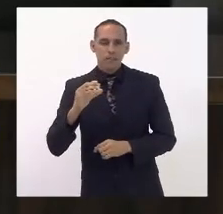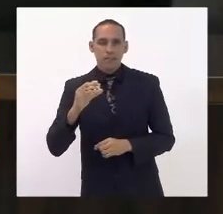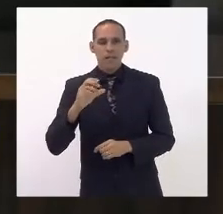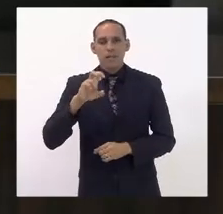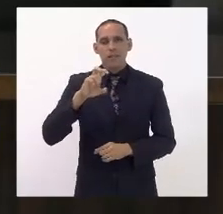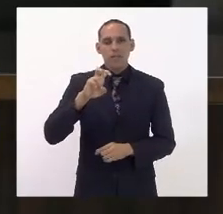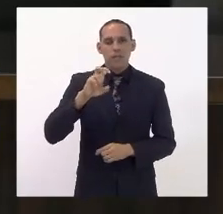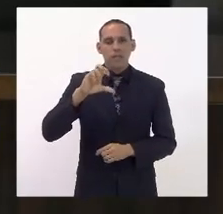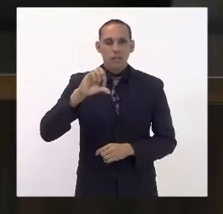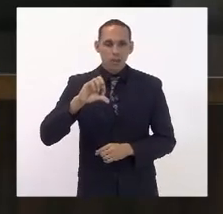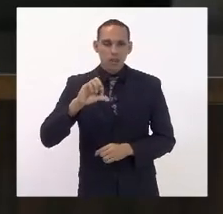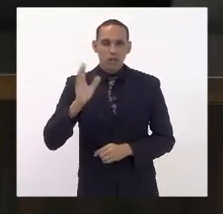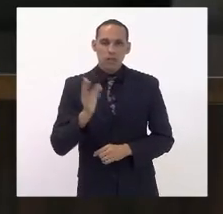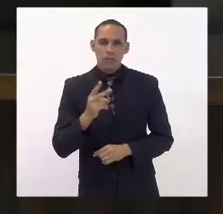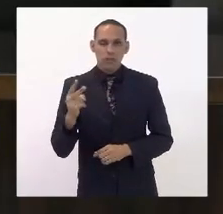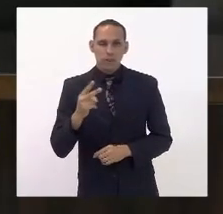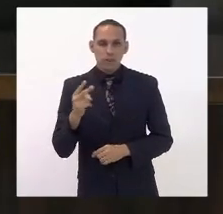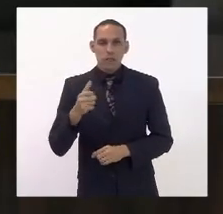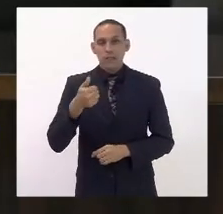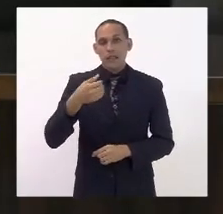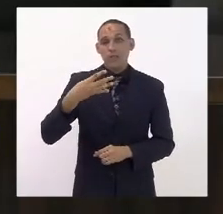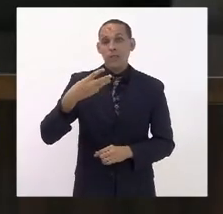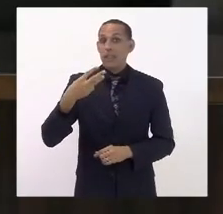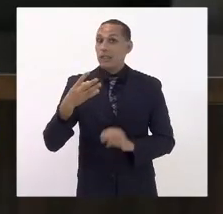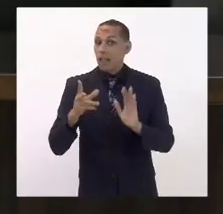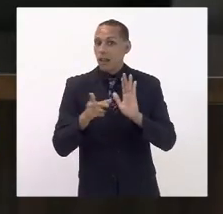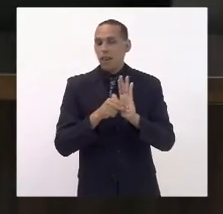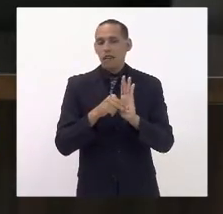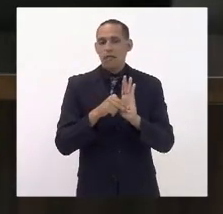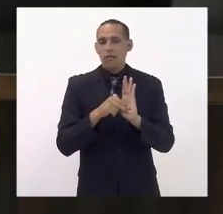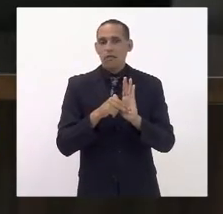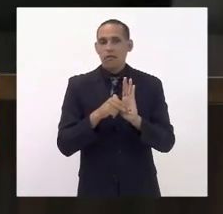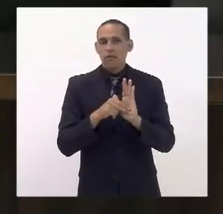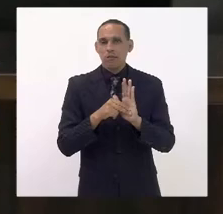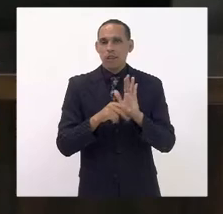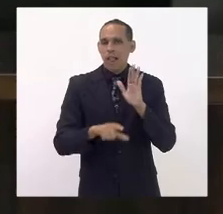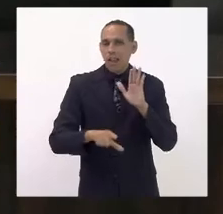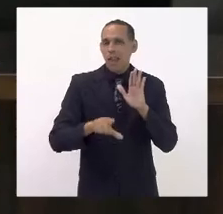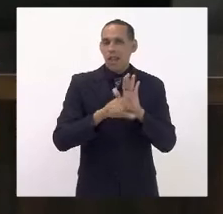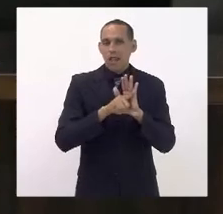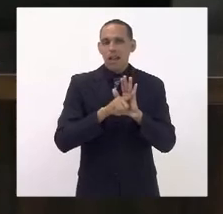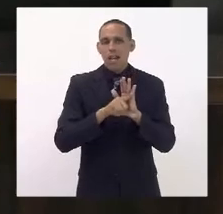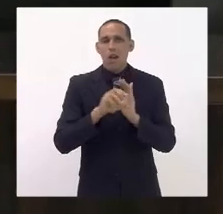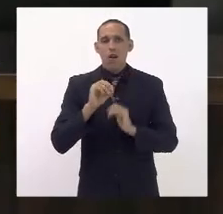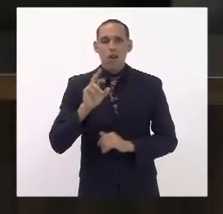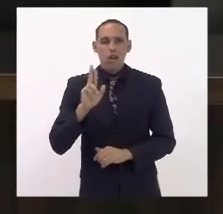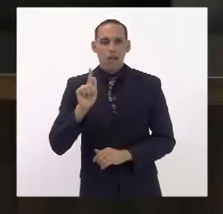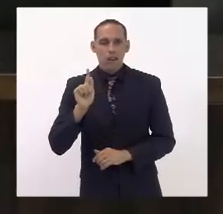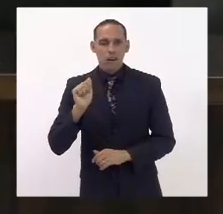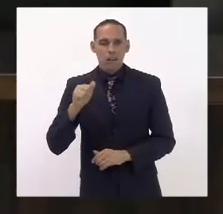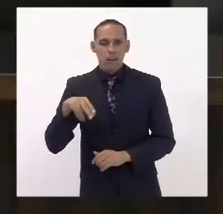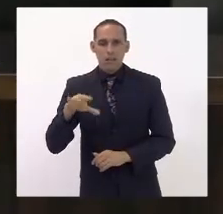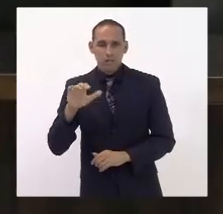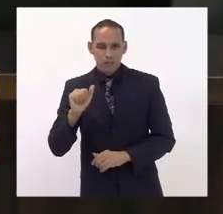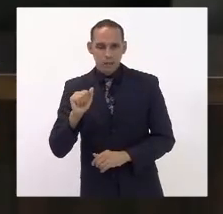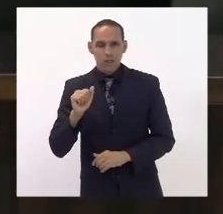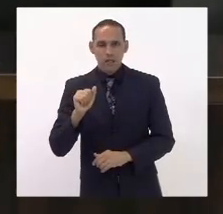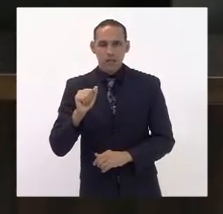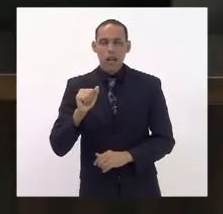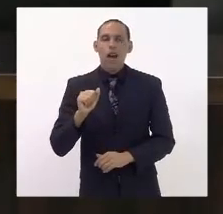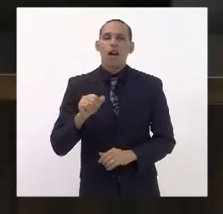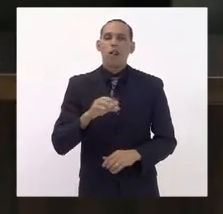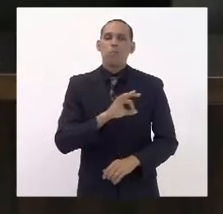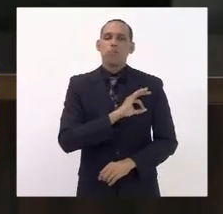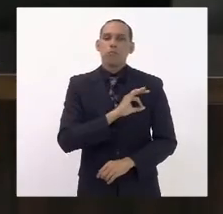59 de 22 recebeu 143 emendas. Lei Orgânica Polícia Penal. Quantas?